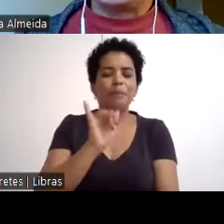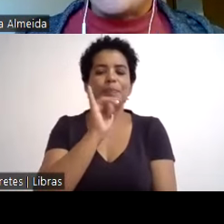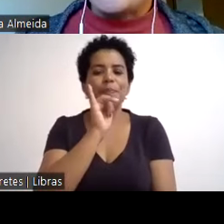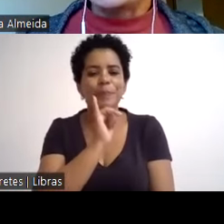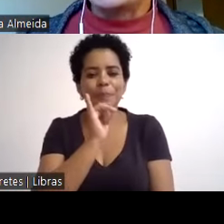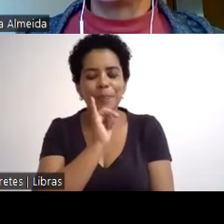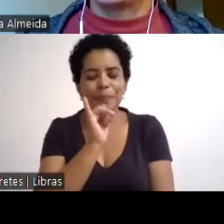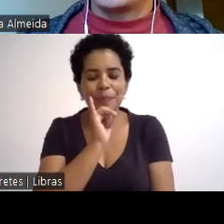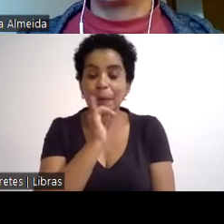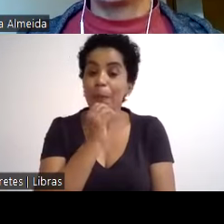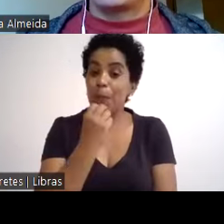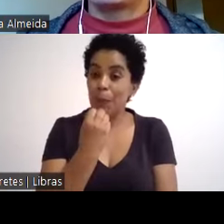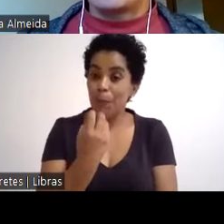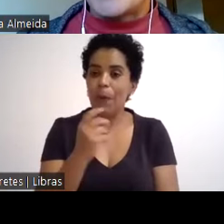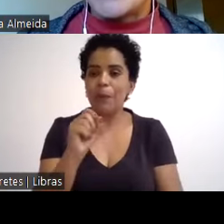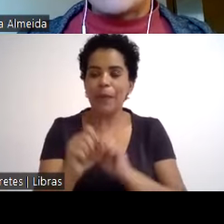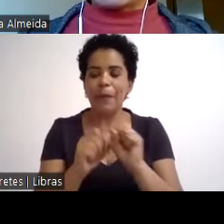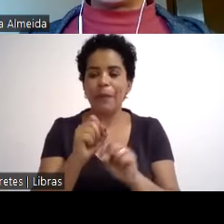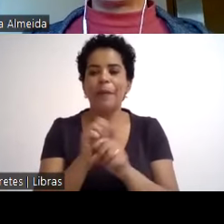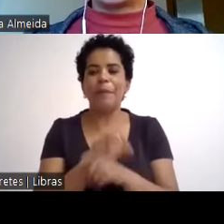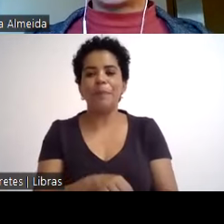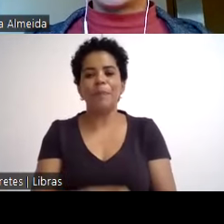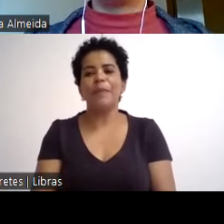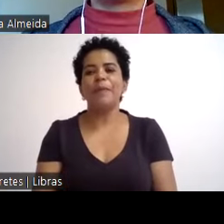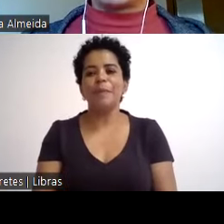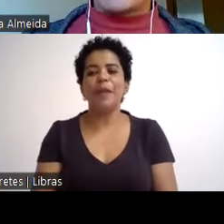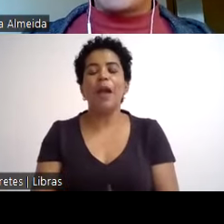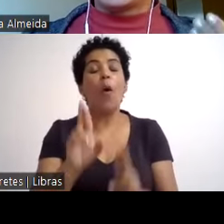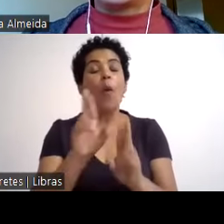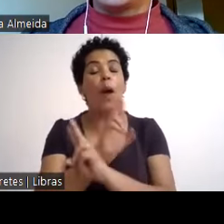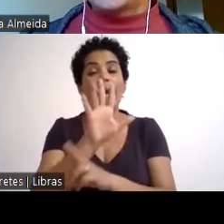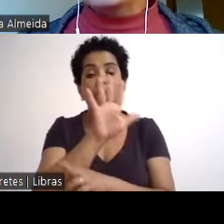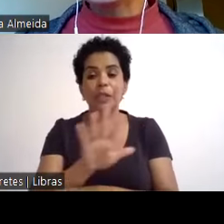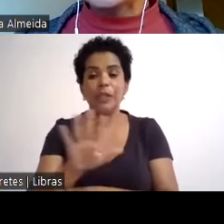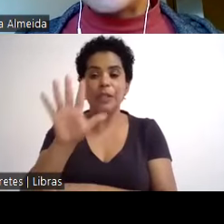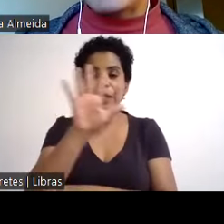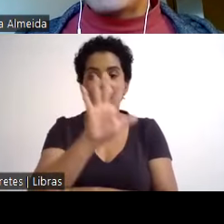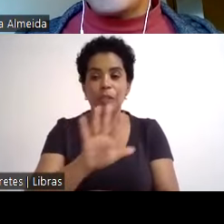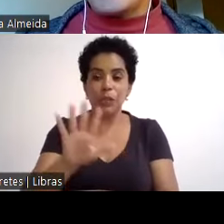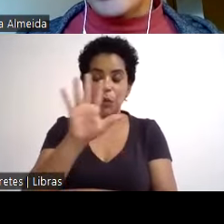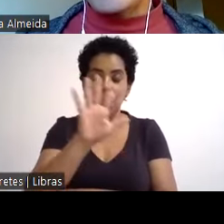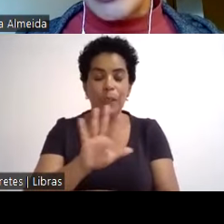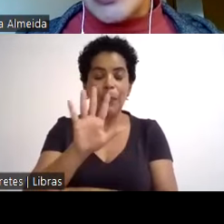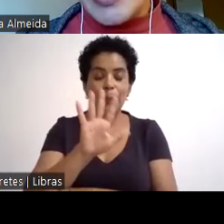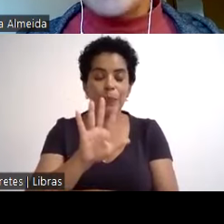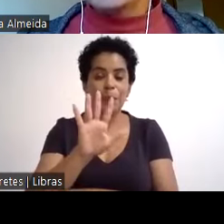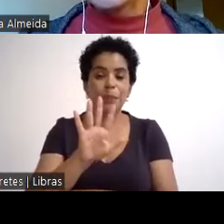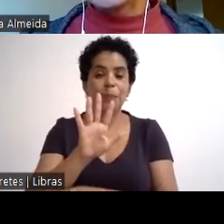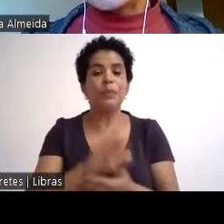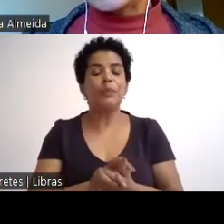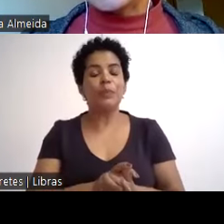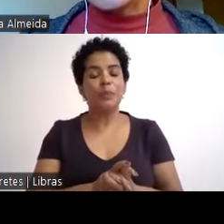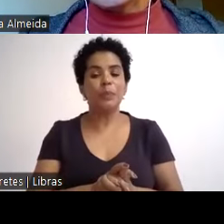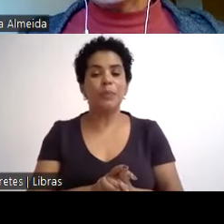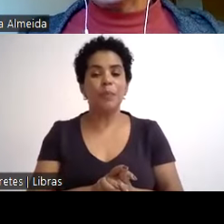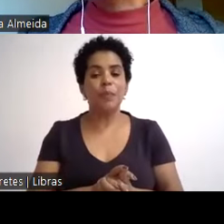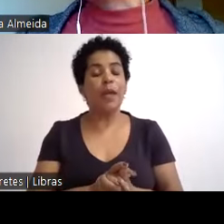disso, que é a Recria, que é a Rede Nacional de Experiências de Turismo Criativo, da qual eu sou fundadora e hoje conselheira,